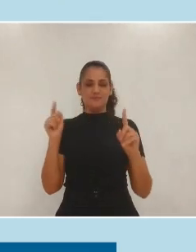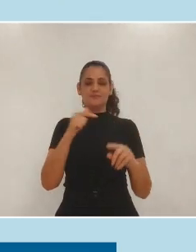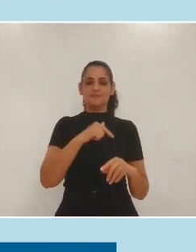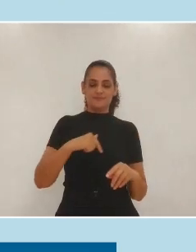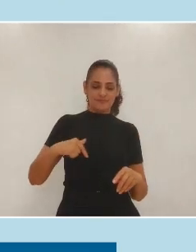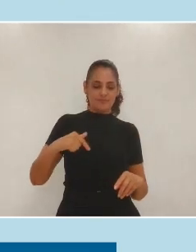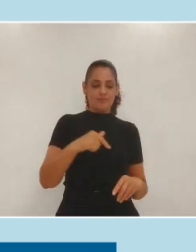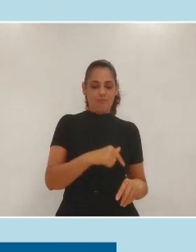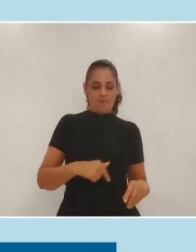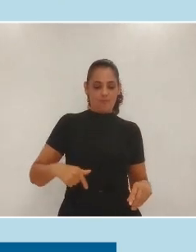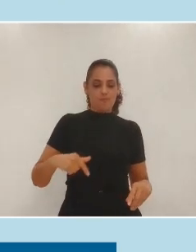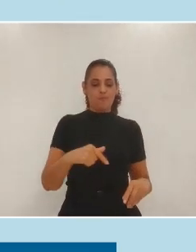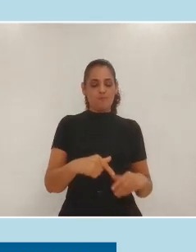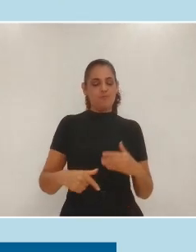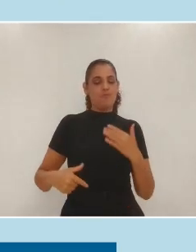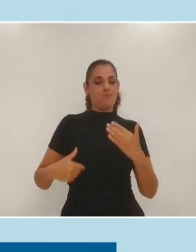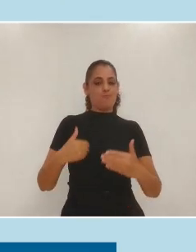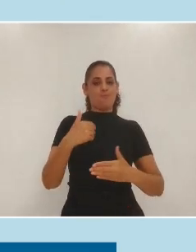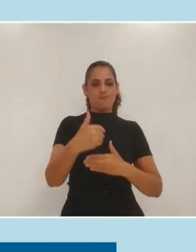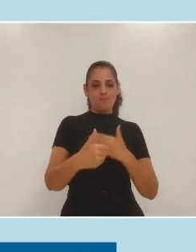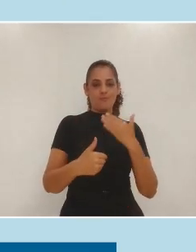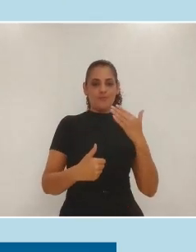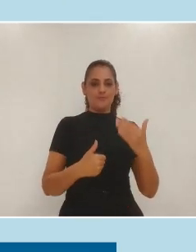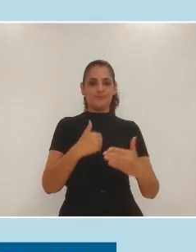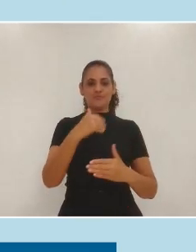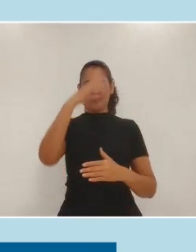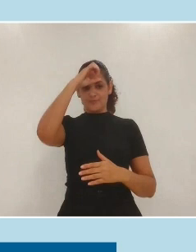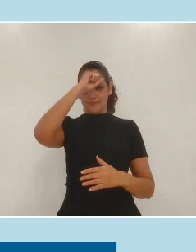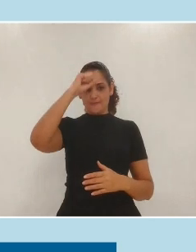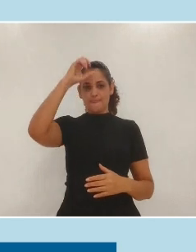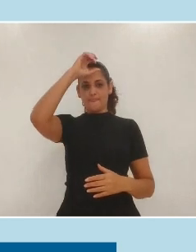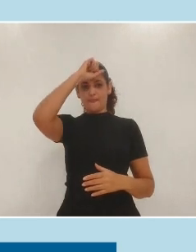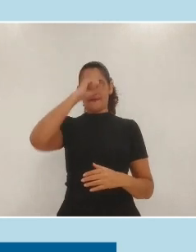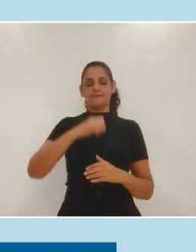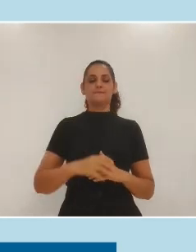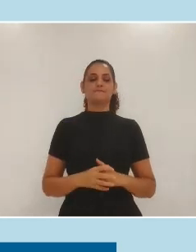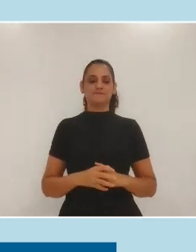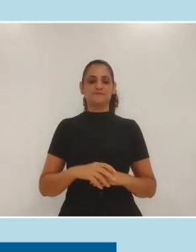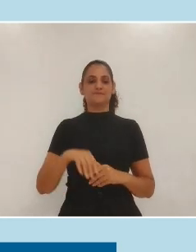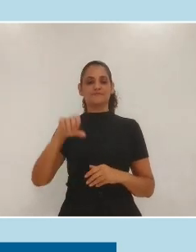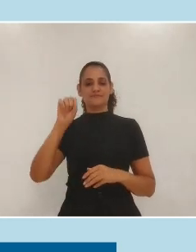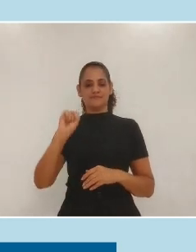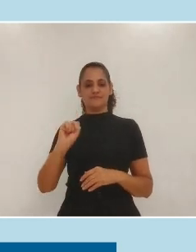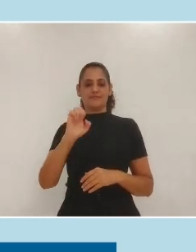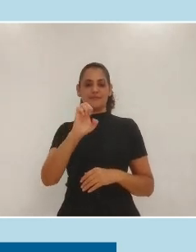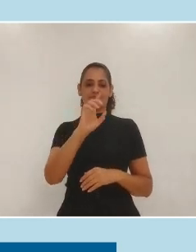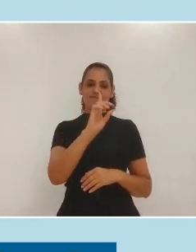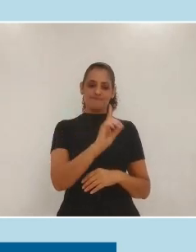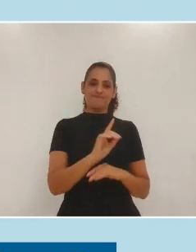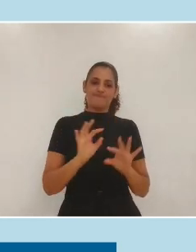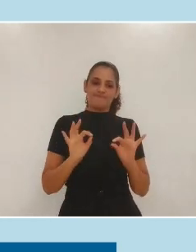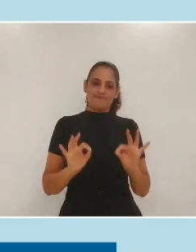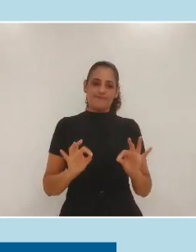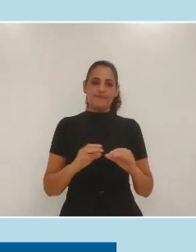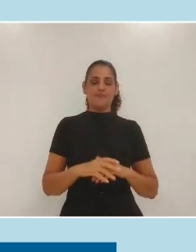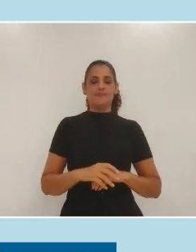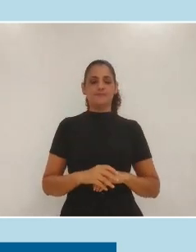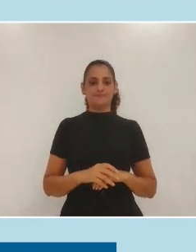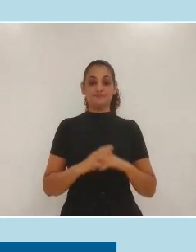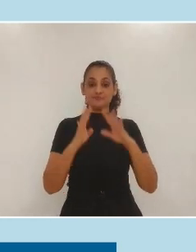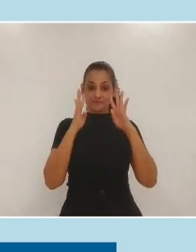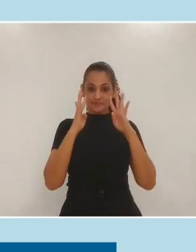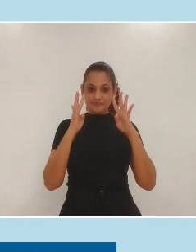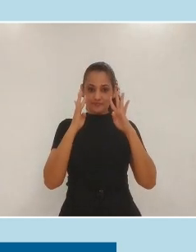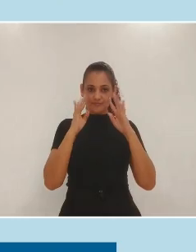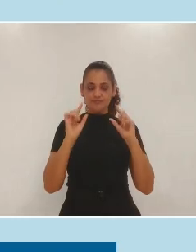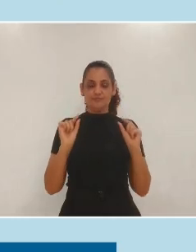tempo, você vai aprender que não é cavalo, é síndrome de Ehlers-Danlos, é zebra. E, atenção,